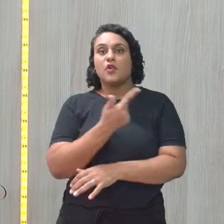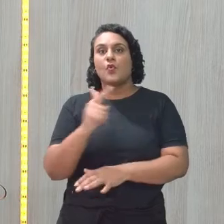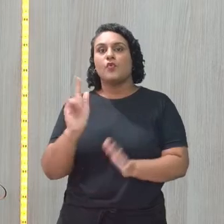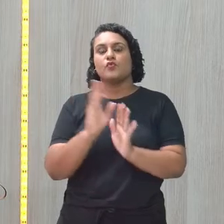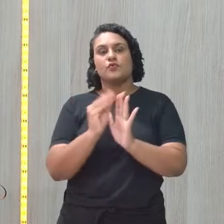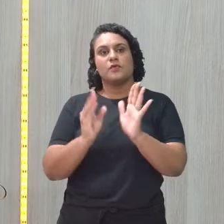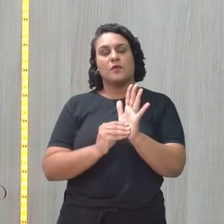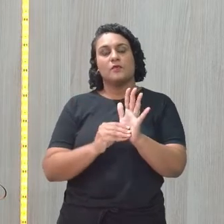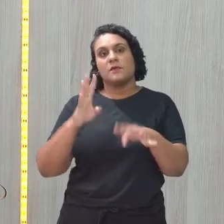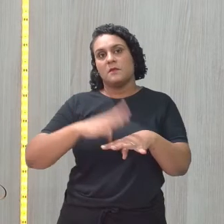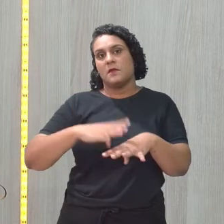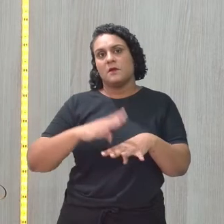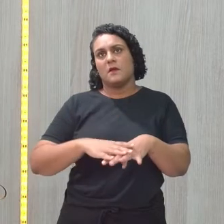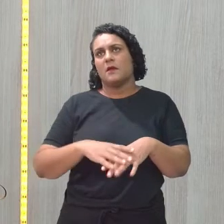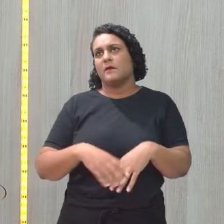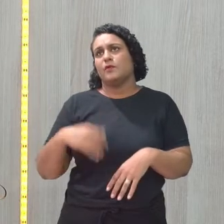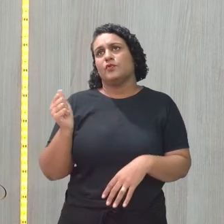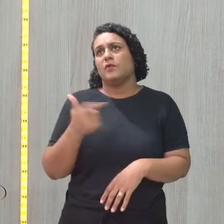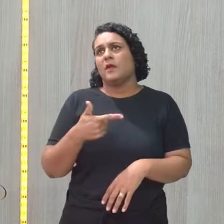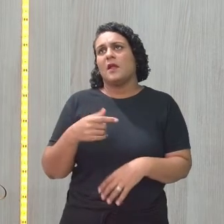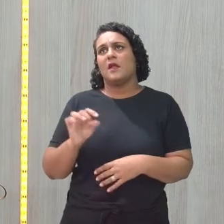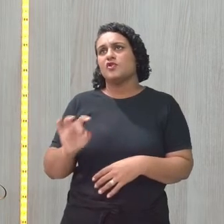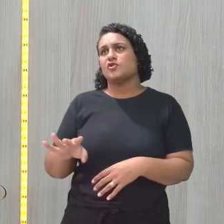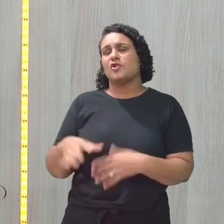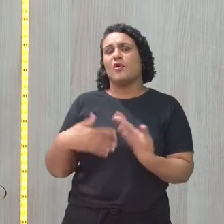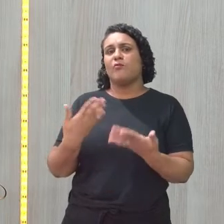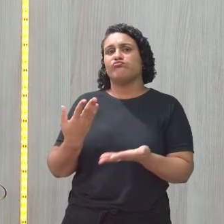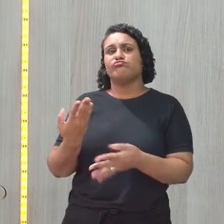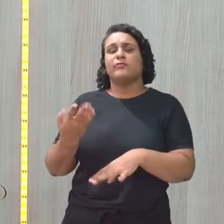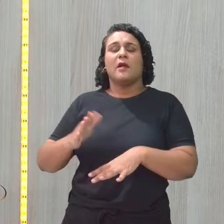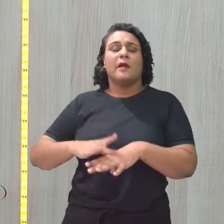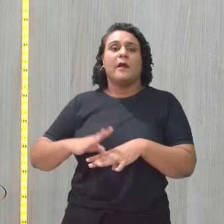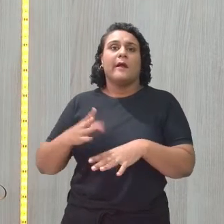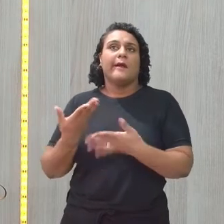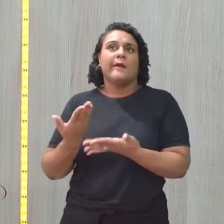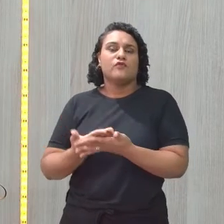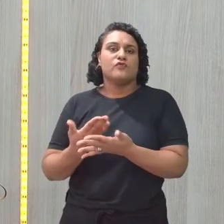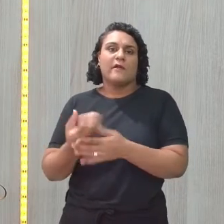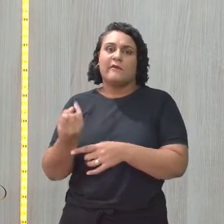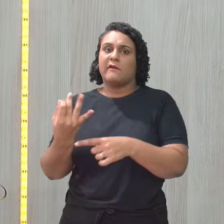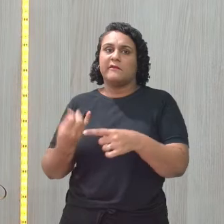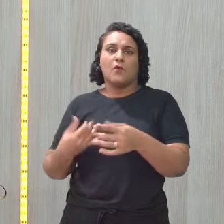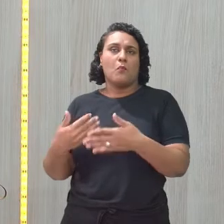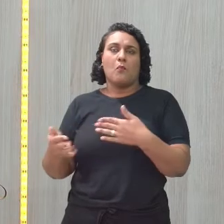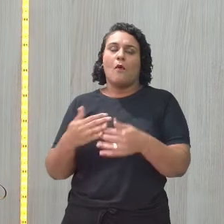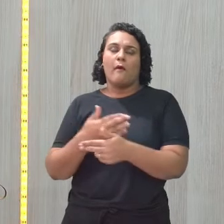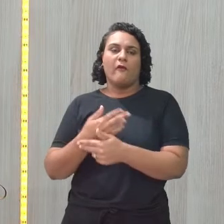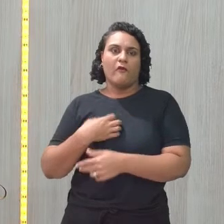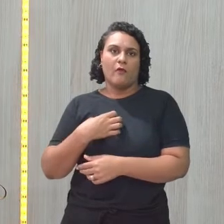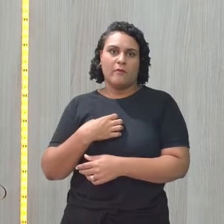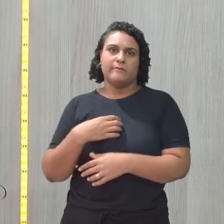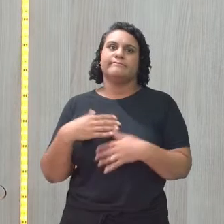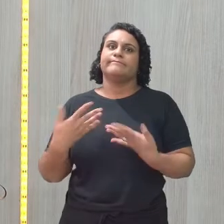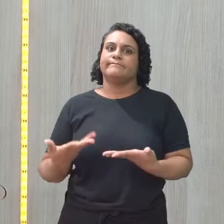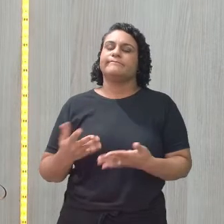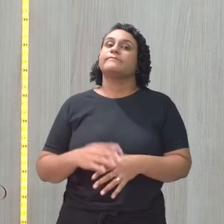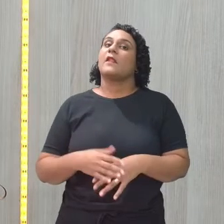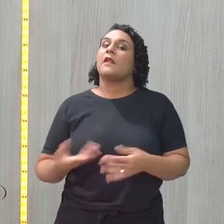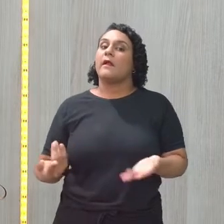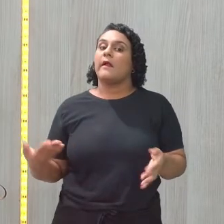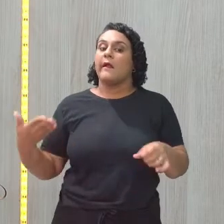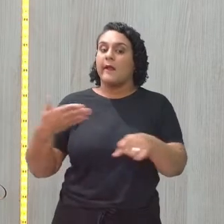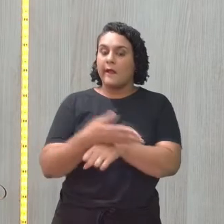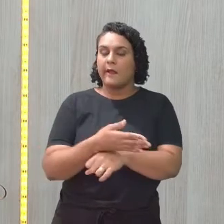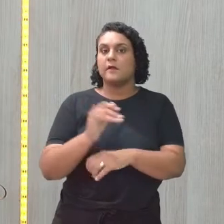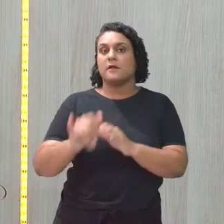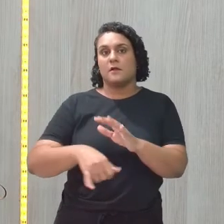do que você simplesmente abrir mão dela, tá certo? Então, presta bem atenção, como o professor Pedro também falou, dá uma olhadinha na playlist, né? A